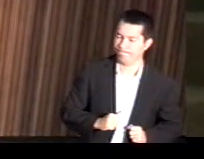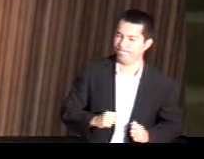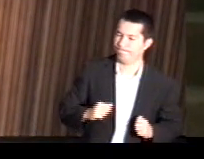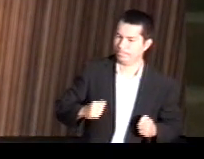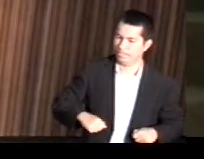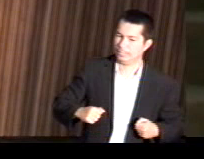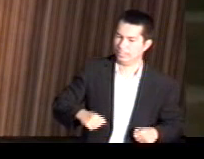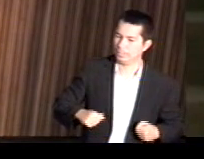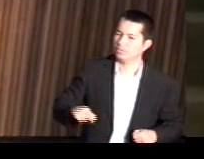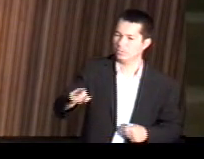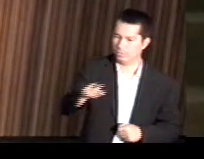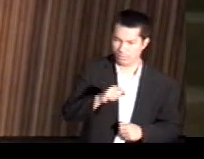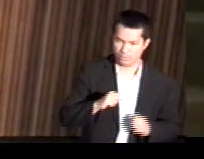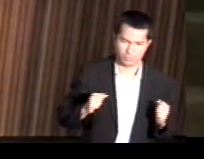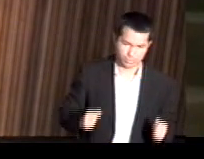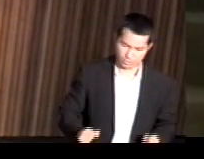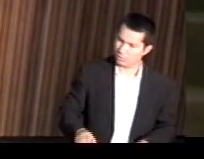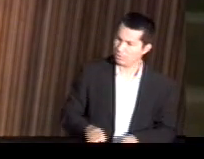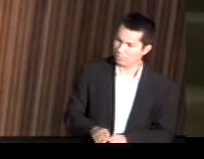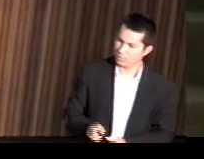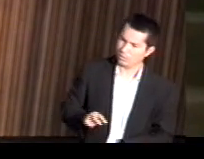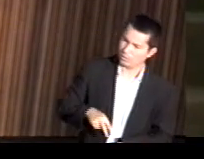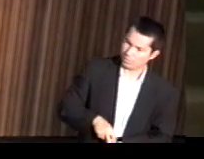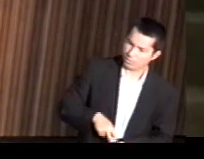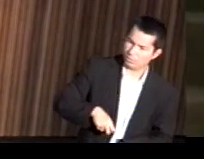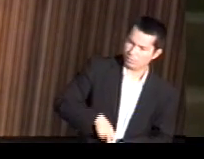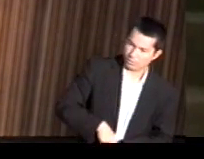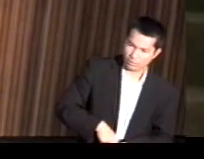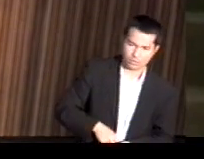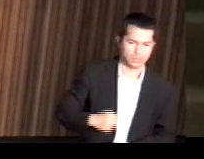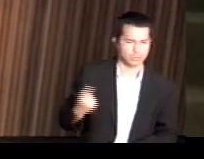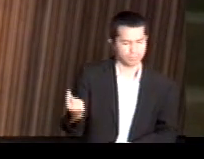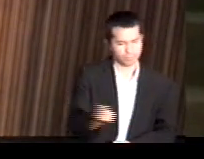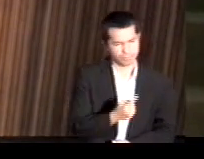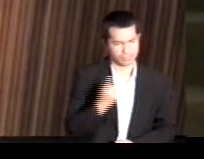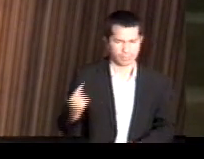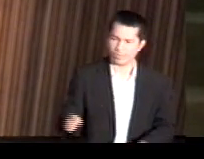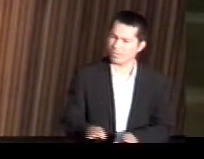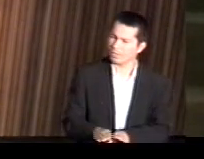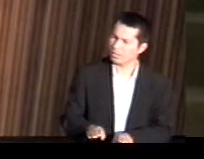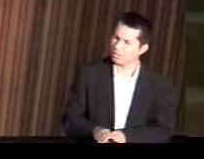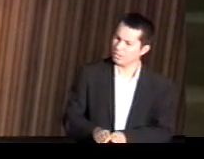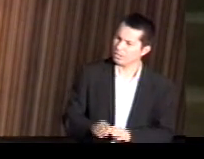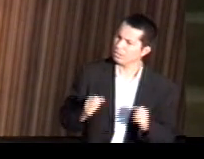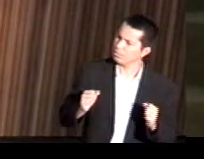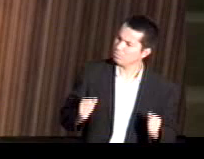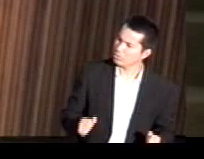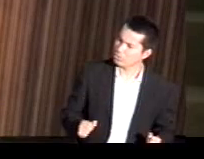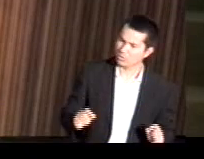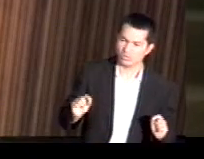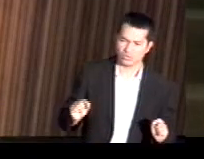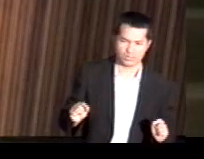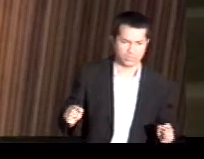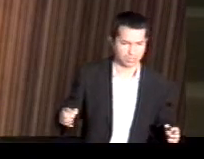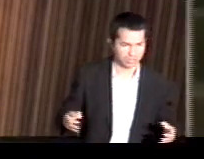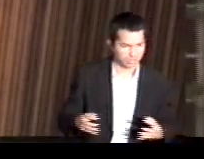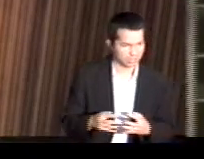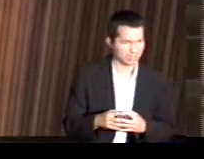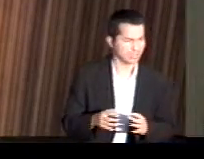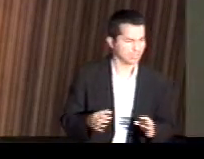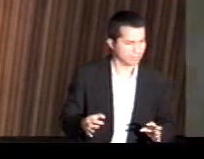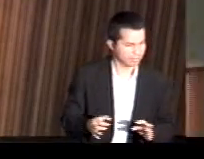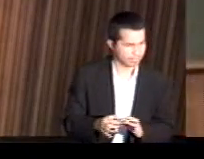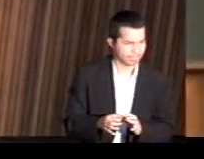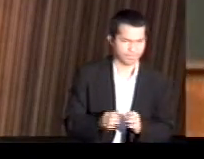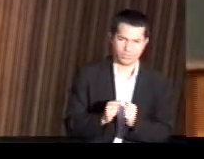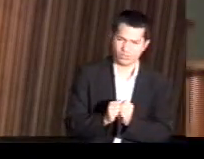estiver, que essas escadas, essas rampas não sejam um impedimento para aquilo que o Espírito de